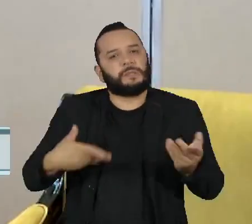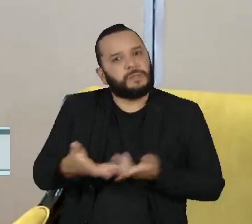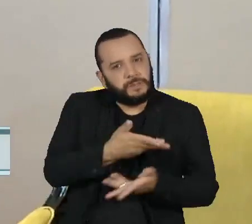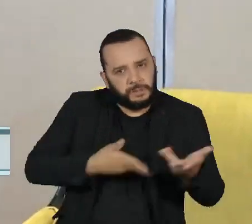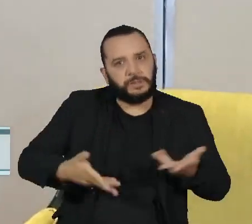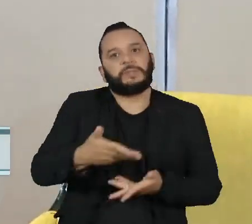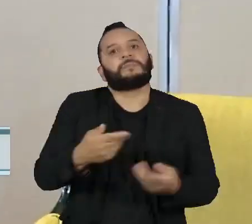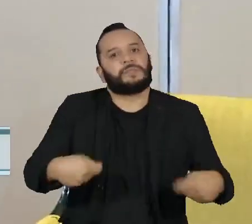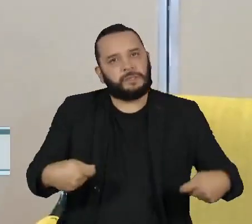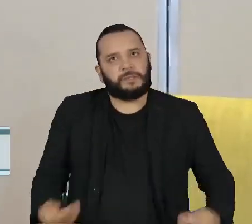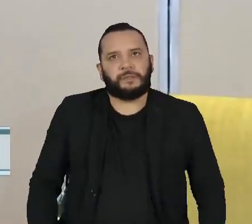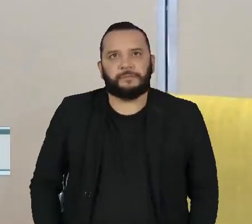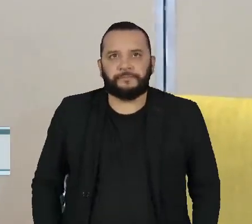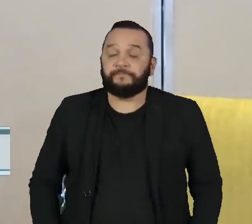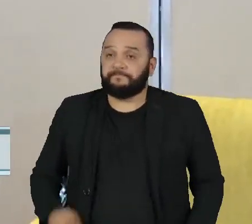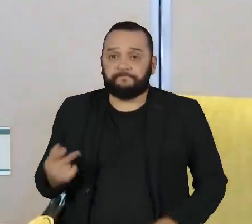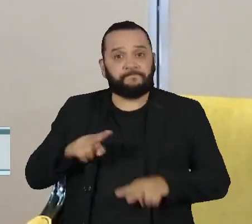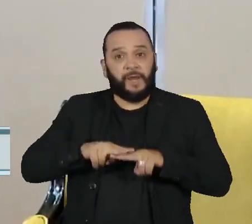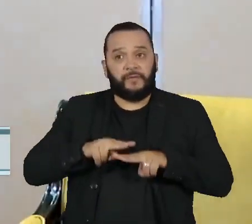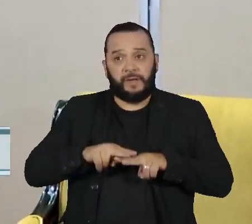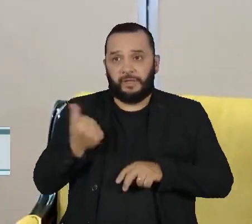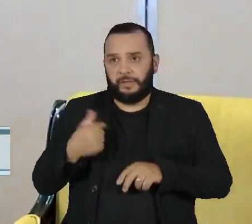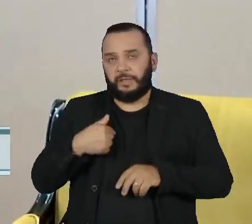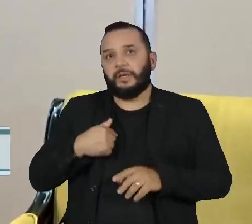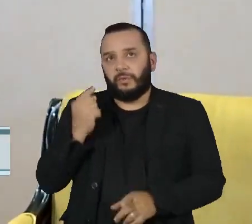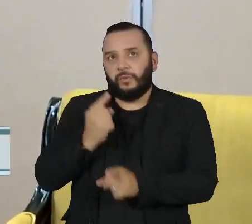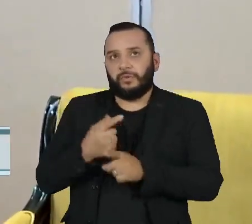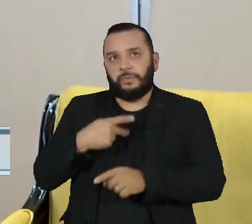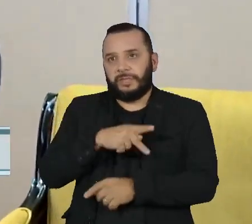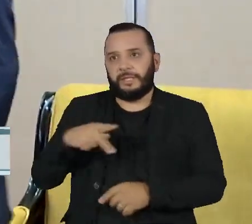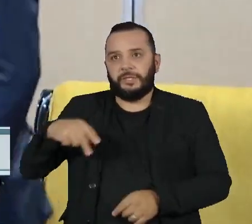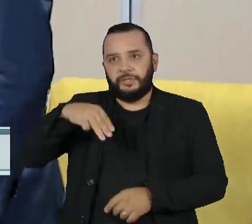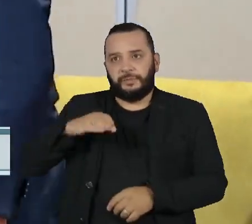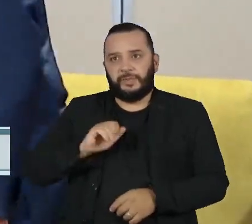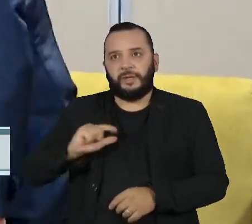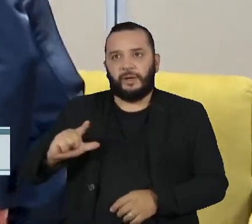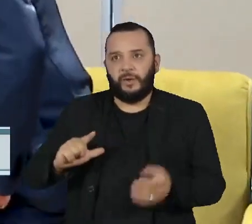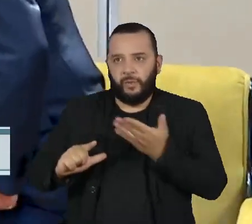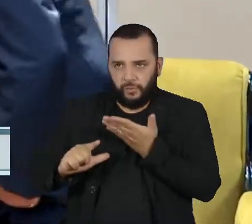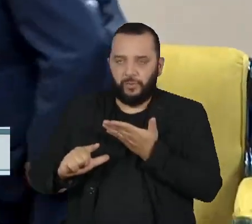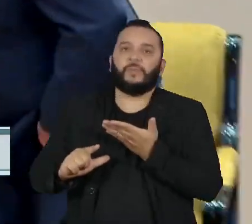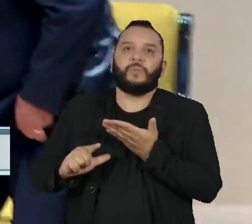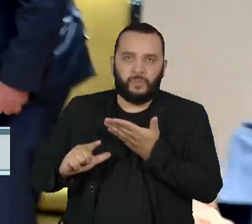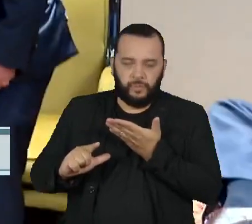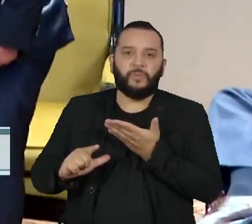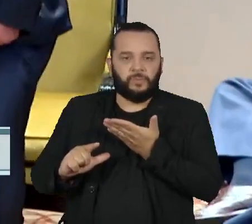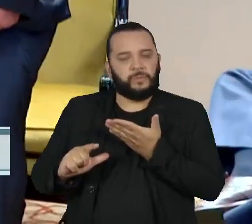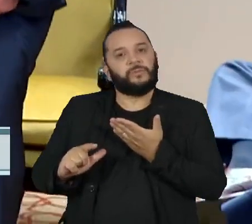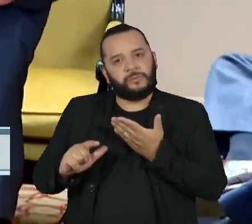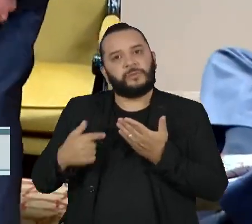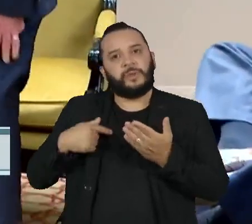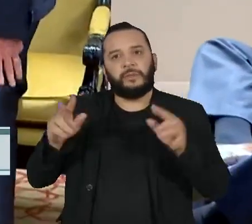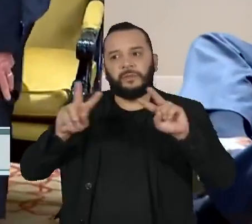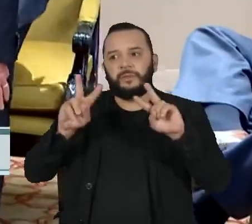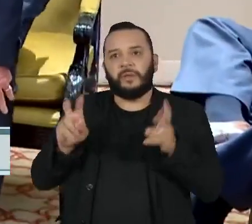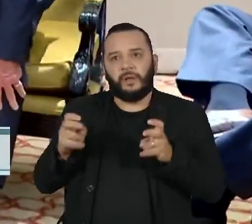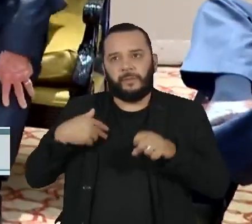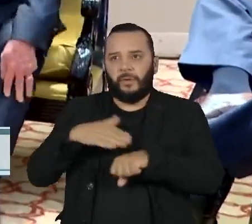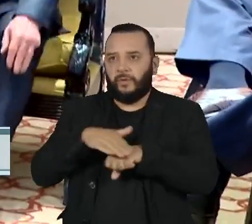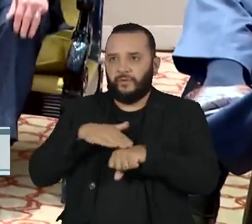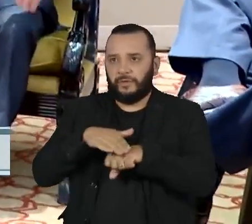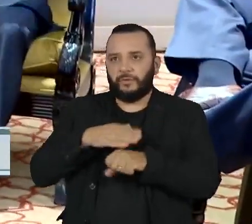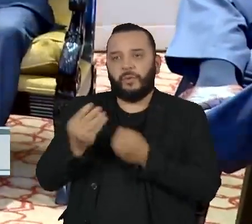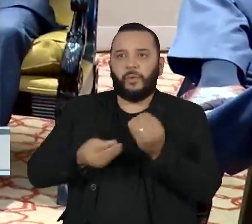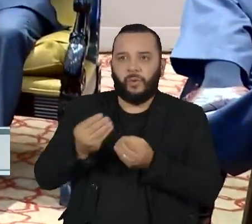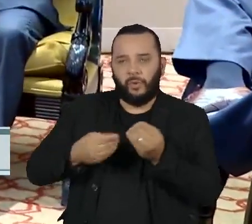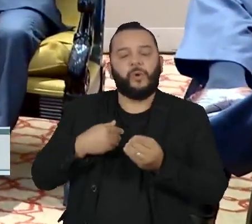terrorismo. Ainda em Havana, Lula se encontrou com o presidente de Cuba, Miguel Díaz-Canel Bermúdez. O principal assunto foi a renegociação da dívida